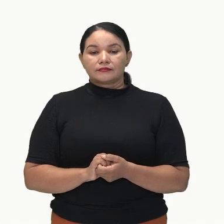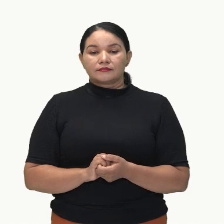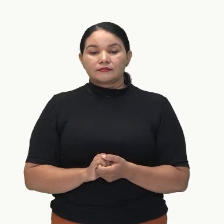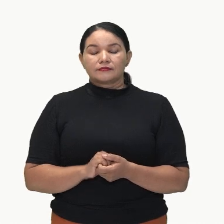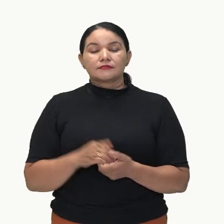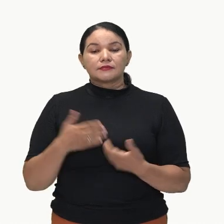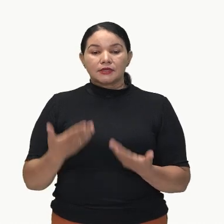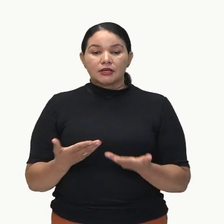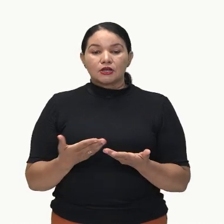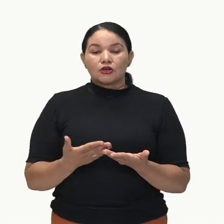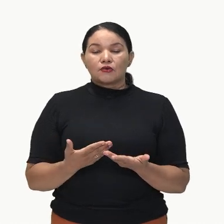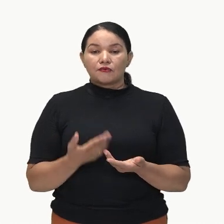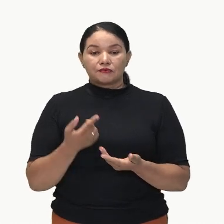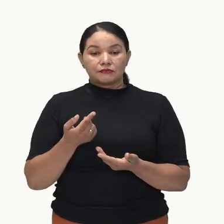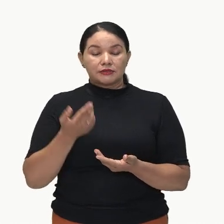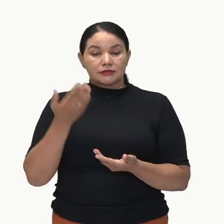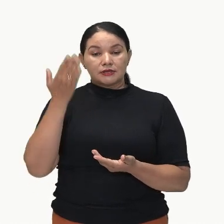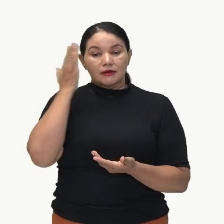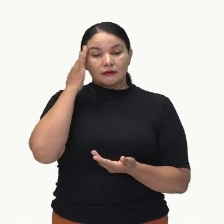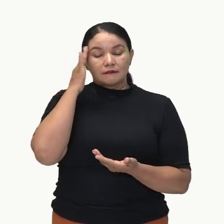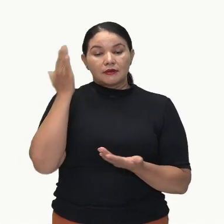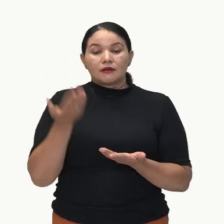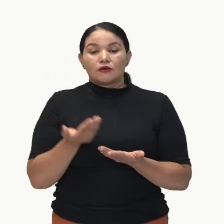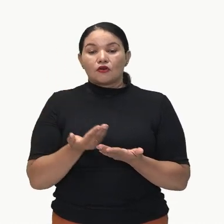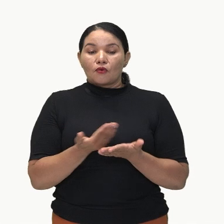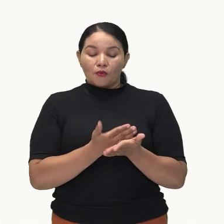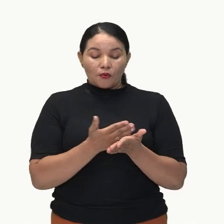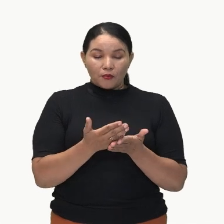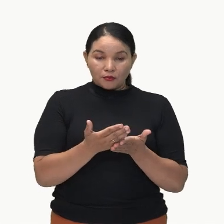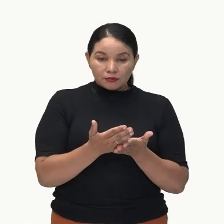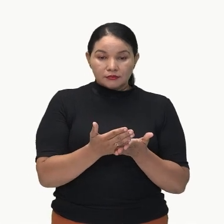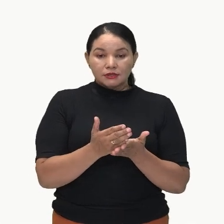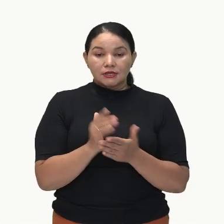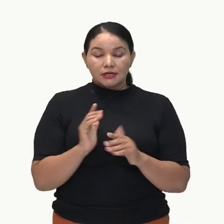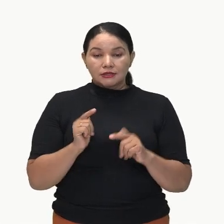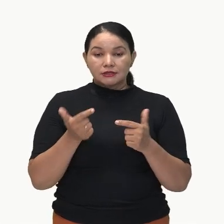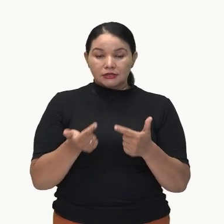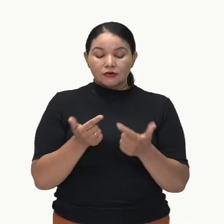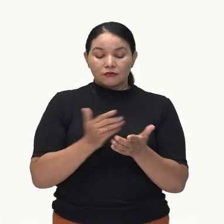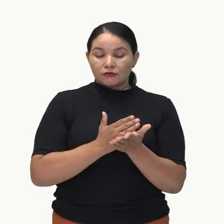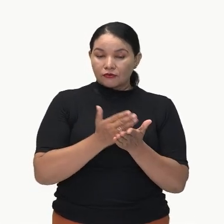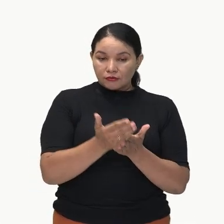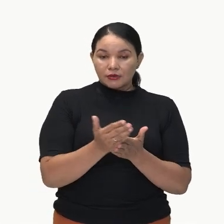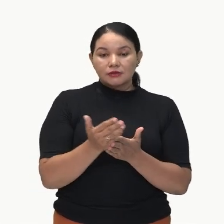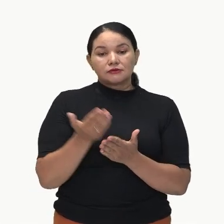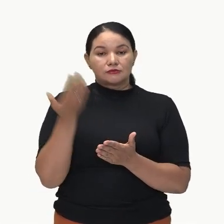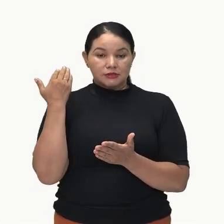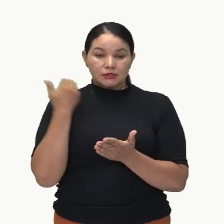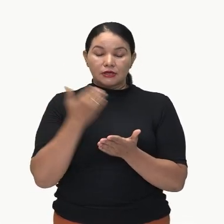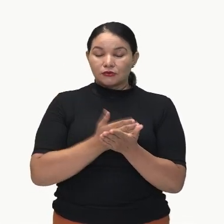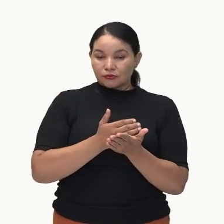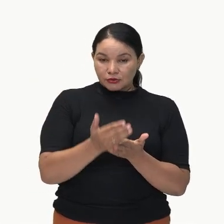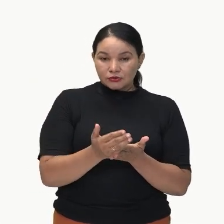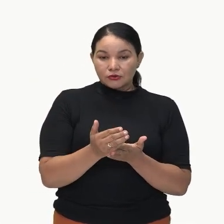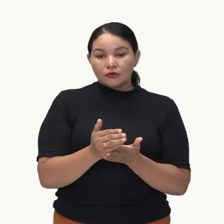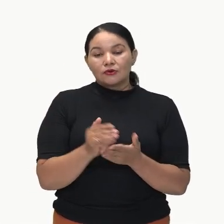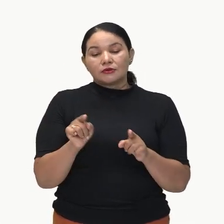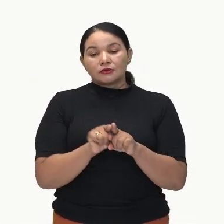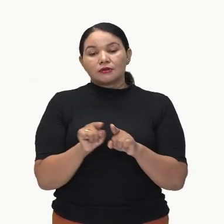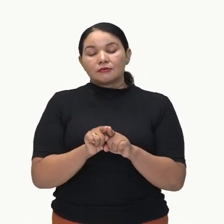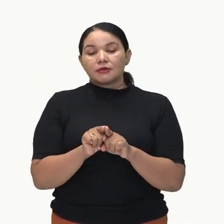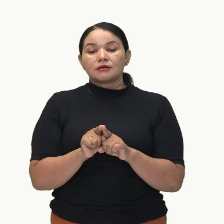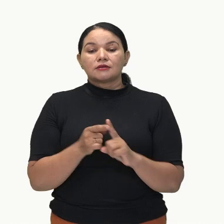seja, nós sabemos exatamente quando essa ação aconteceu no passado. Quando foi? Hace un